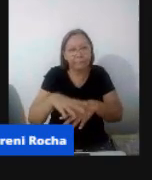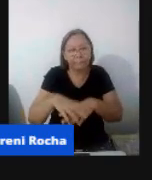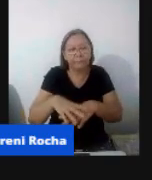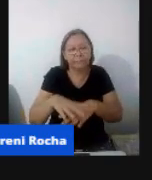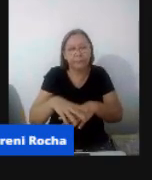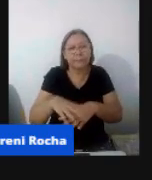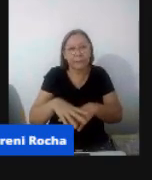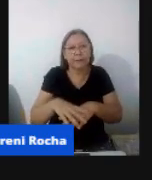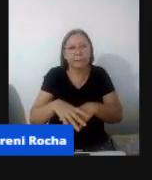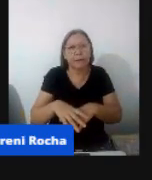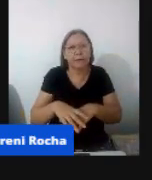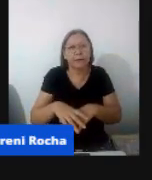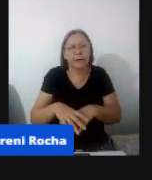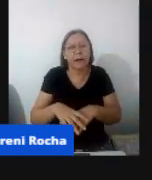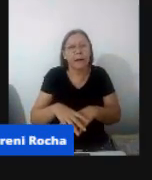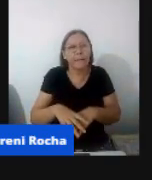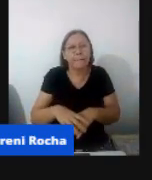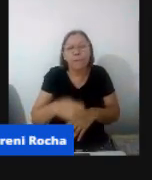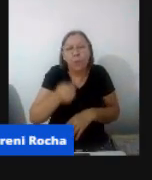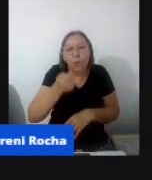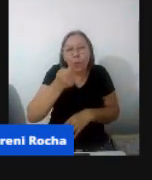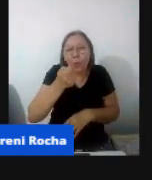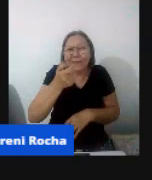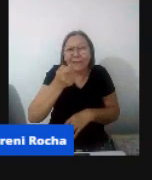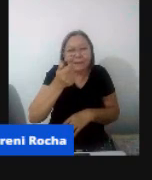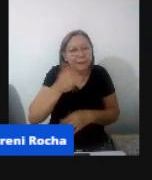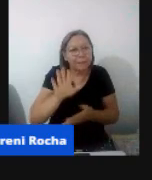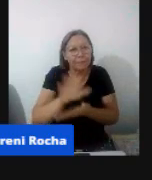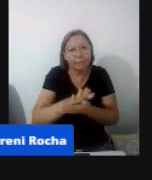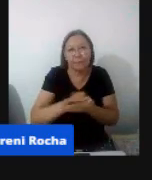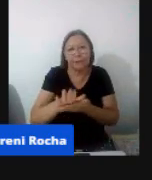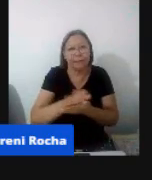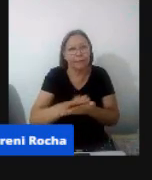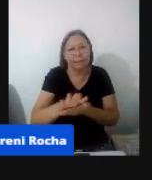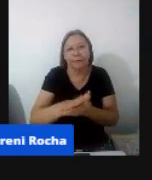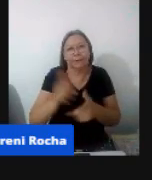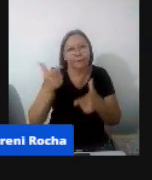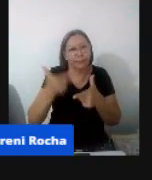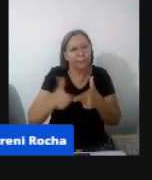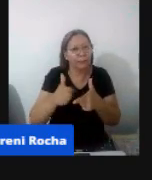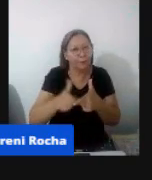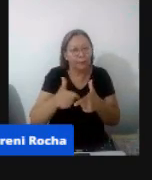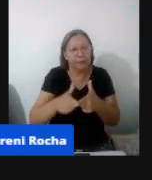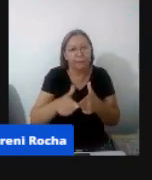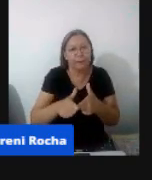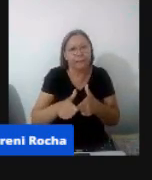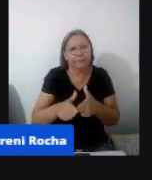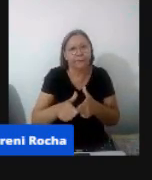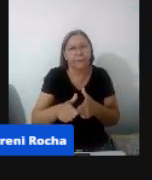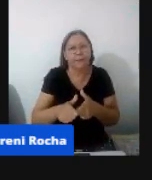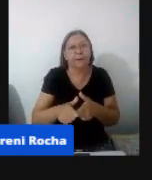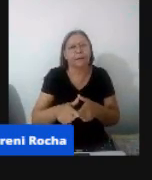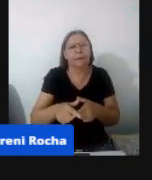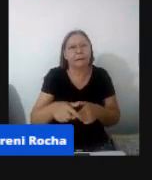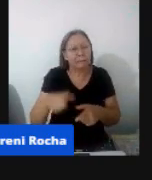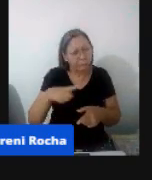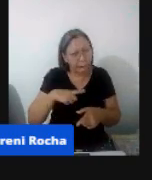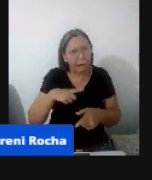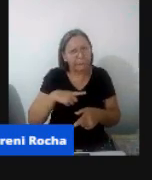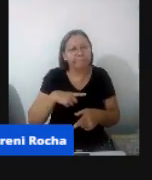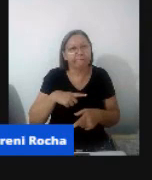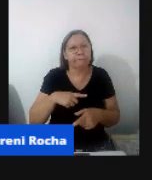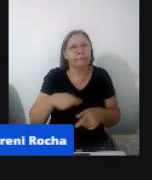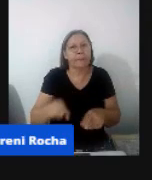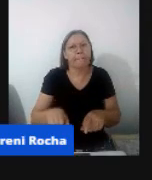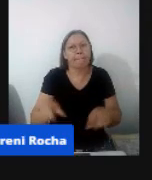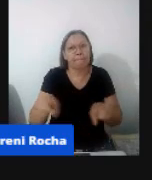poucos problemas desse tipo. Isso não quer dizer que não chegue, tá? Por isso o nosso alerta. Mas vocês estão de parabéns